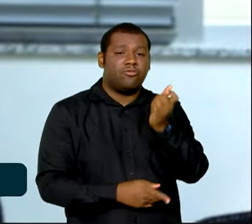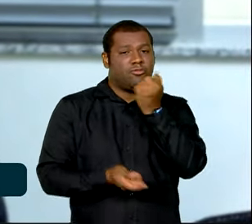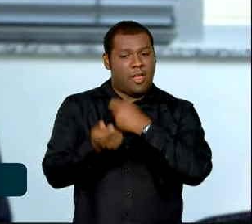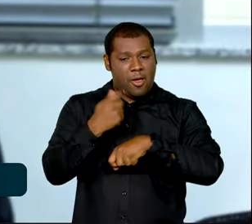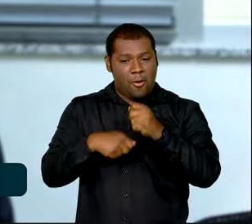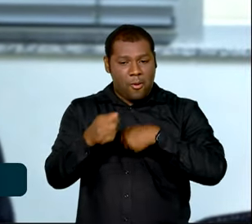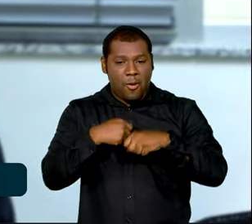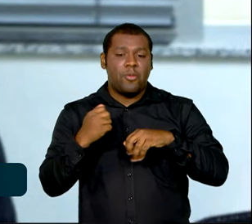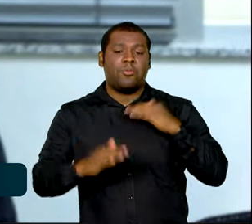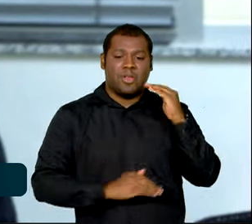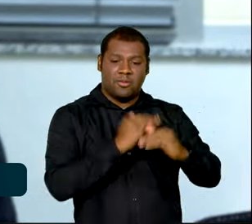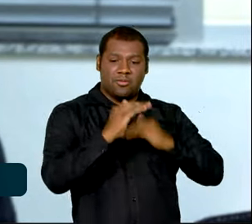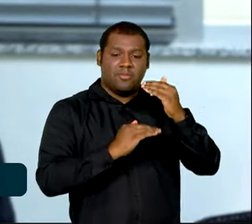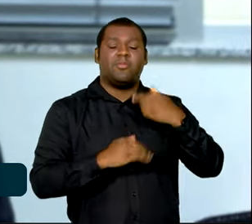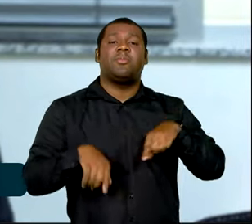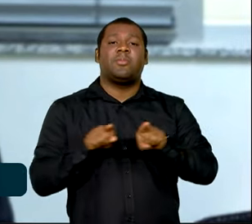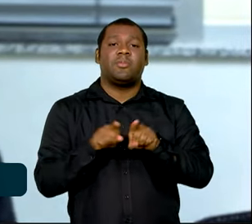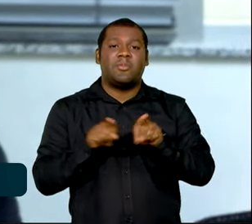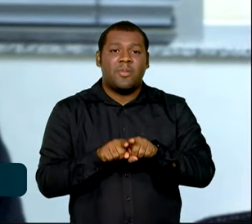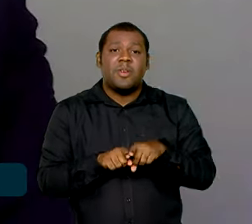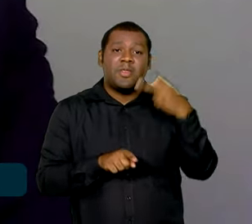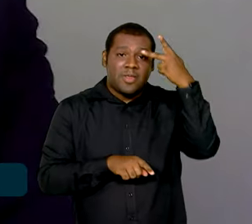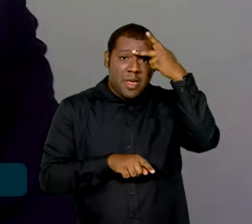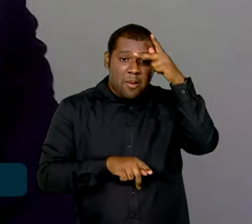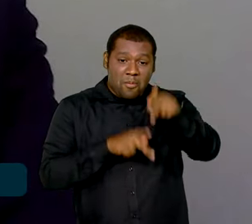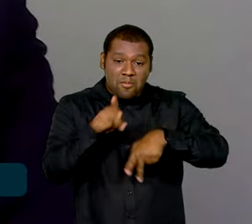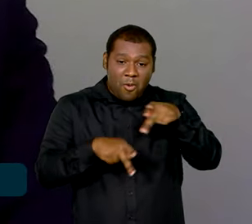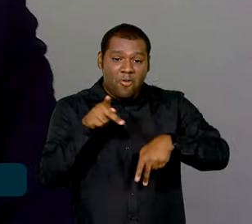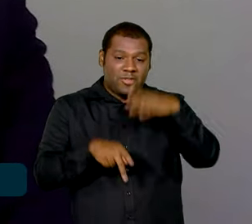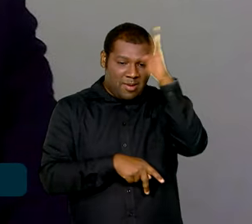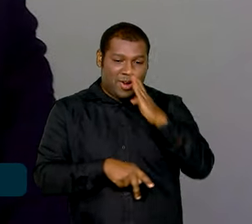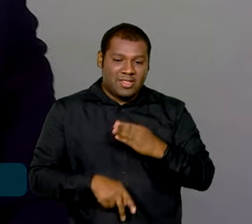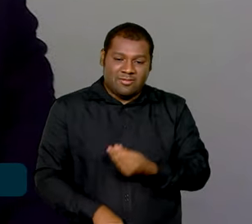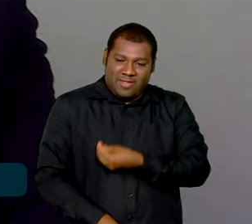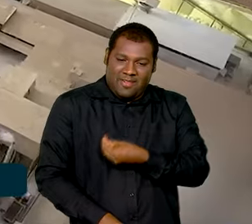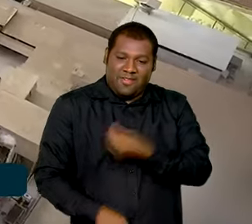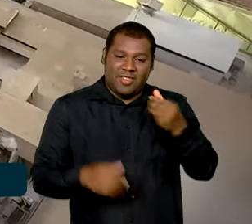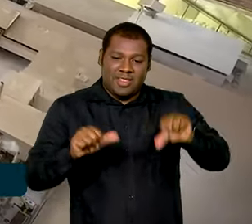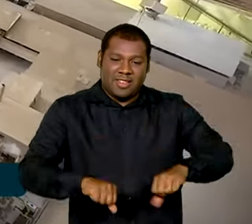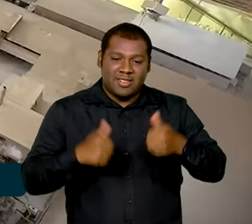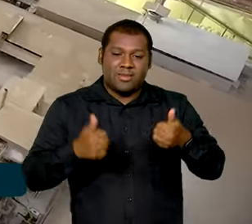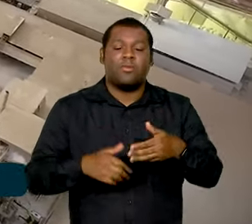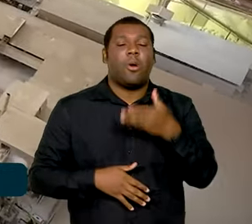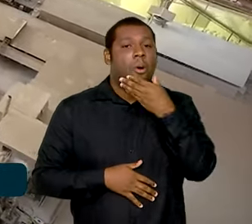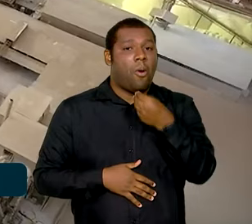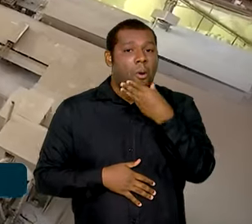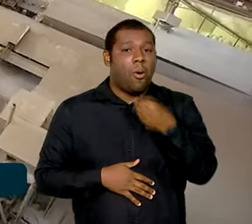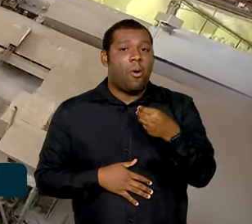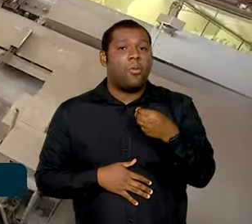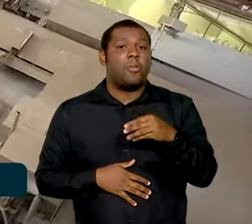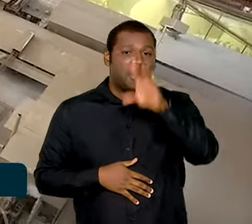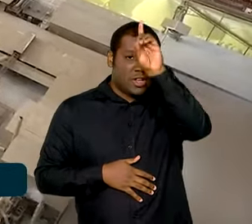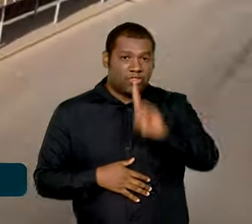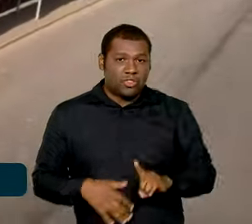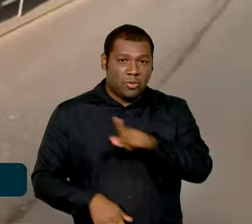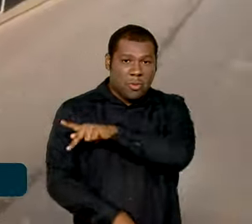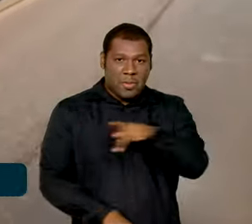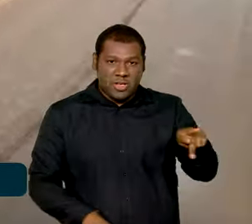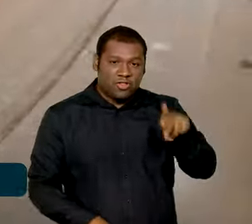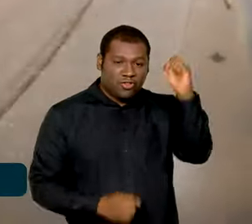economia e criar melhores condições de vida no país. Marcelo Silvestre, diretor-presidente de uma indústria